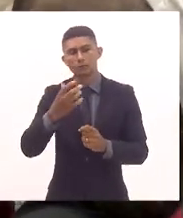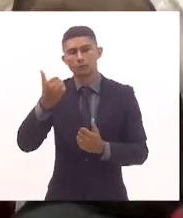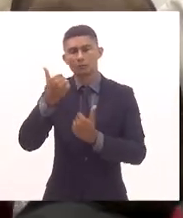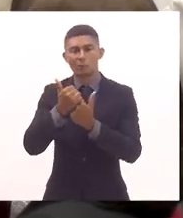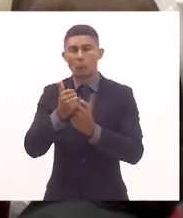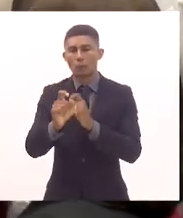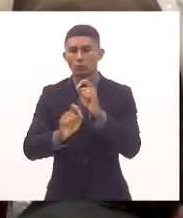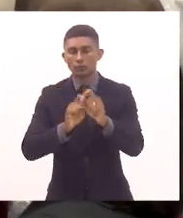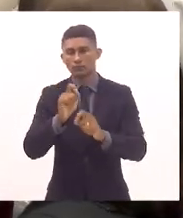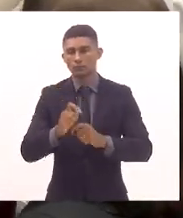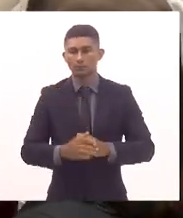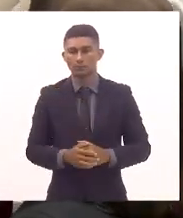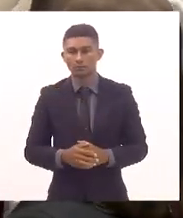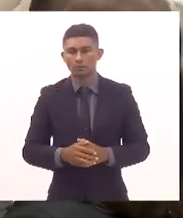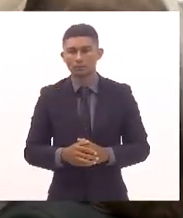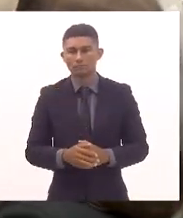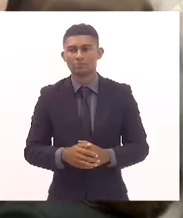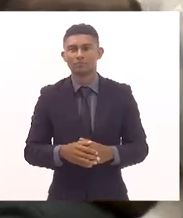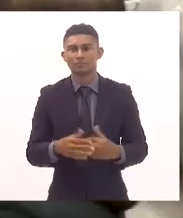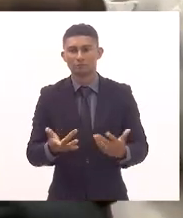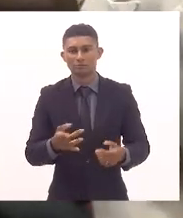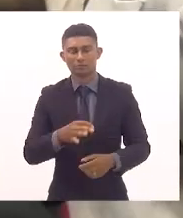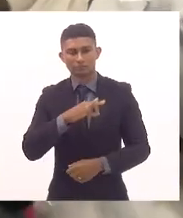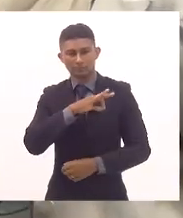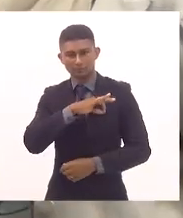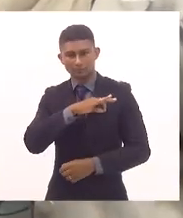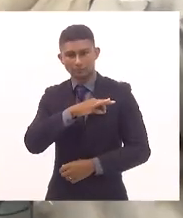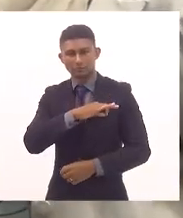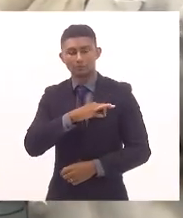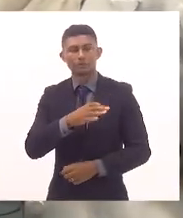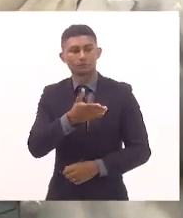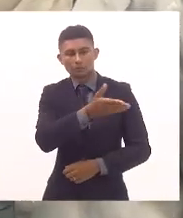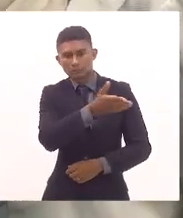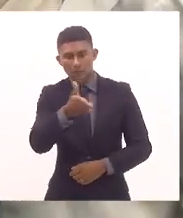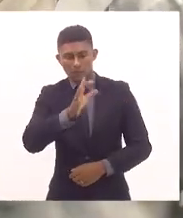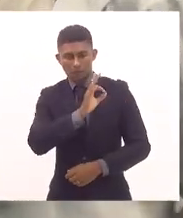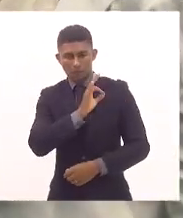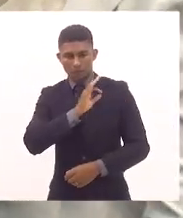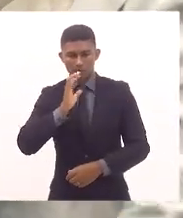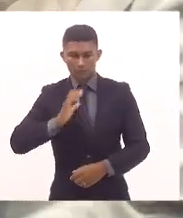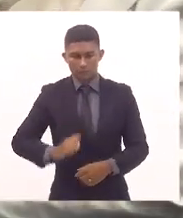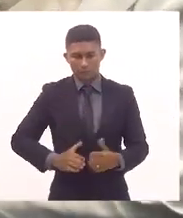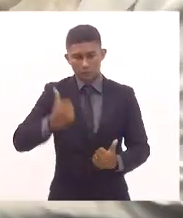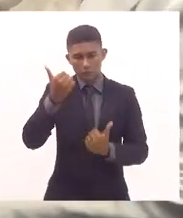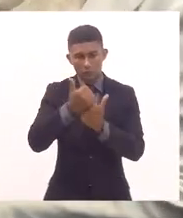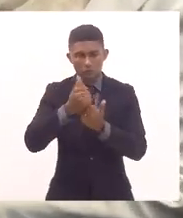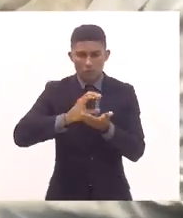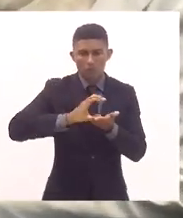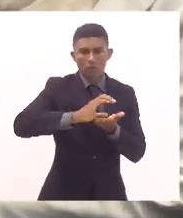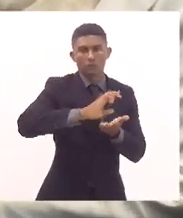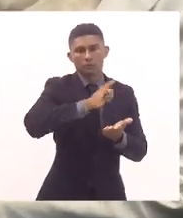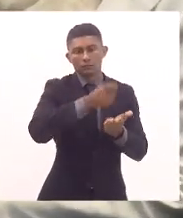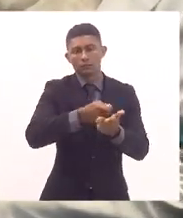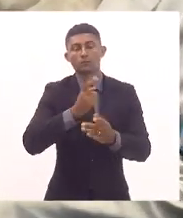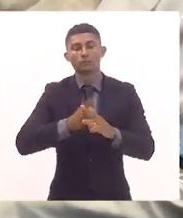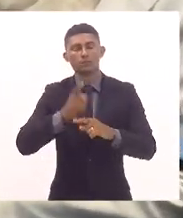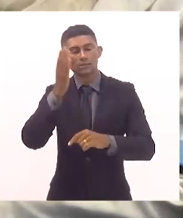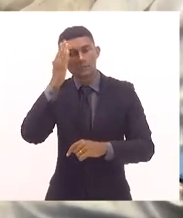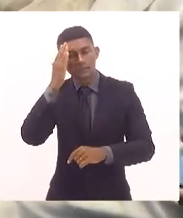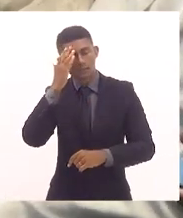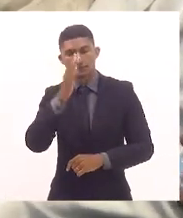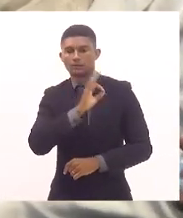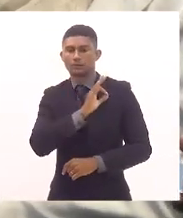ampliação da gratificação a ser dada para os policiais civis, porque a gente entende que a polícia civil, a nossa